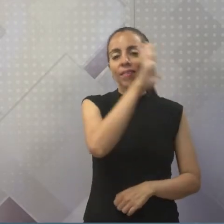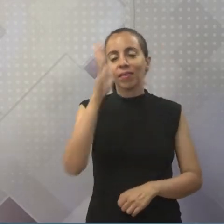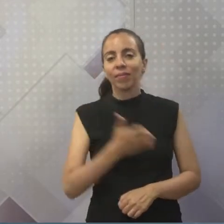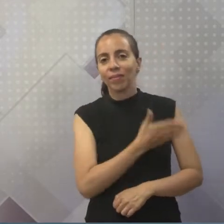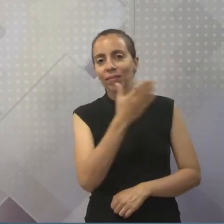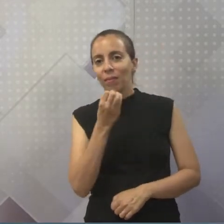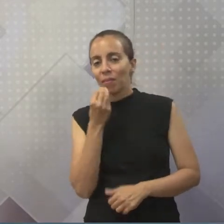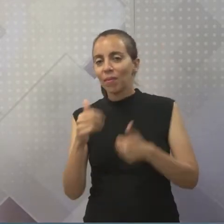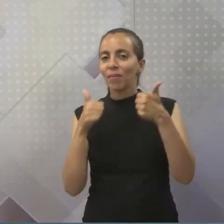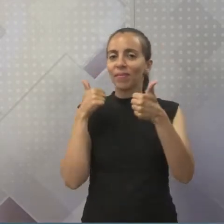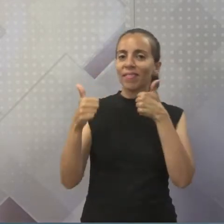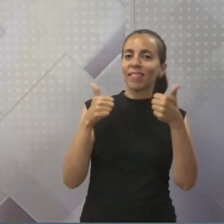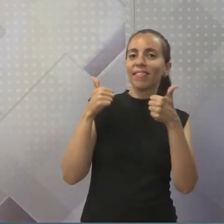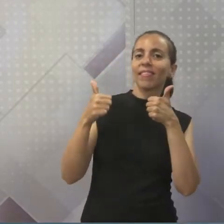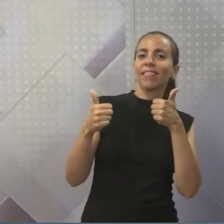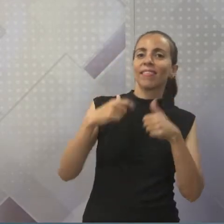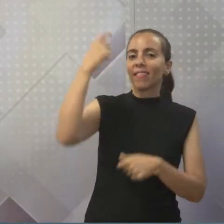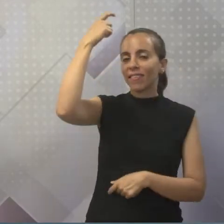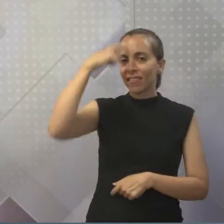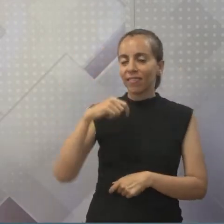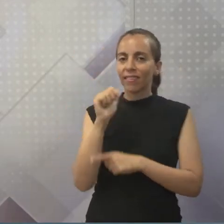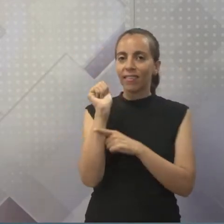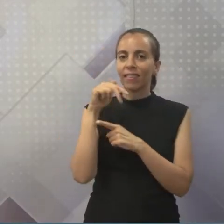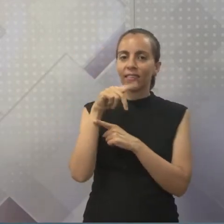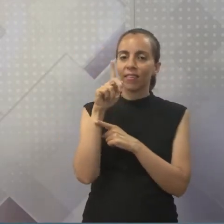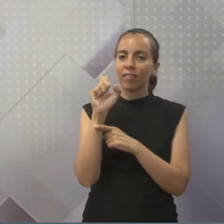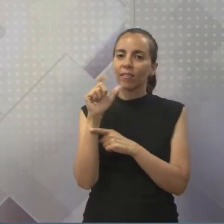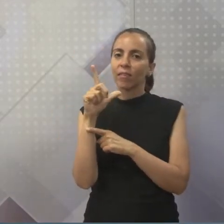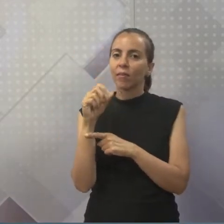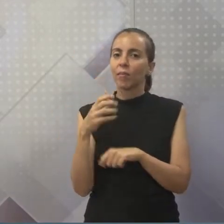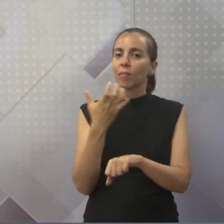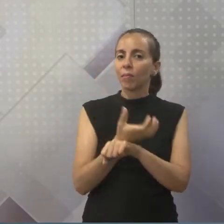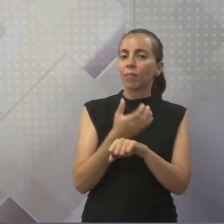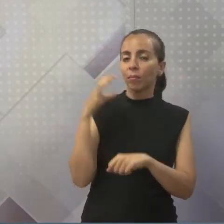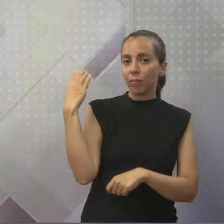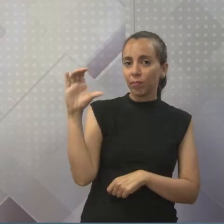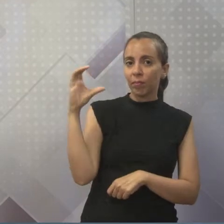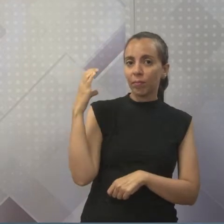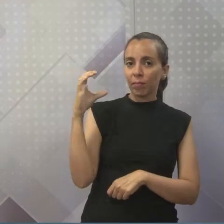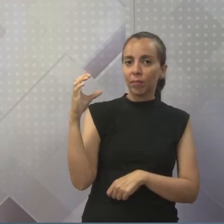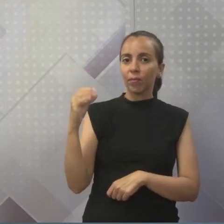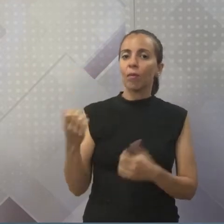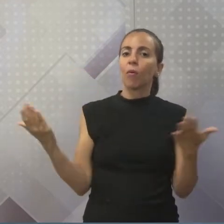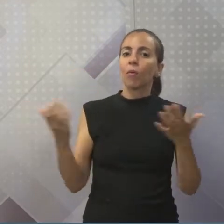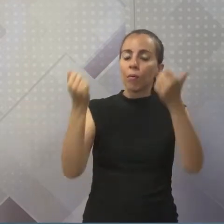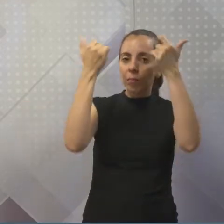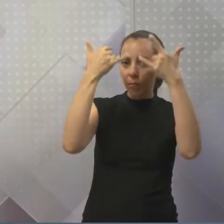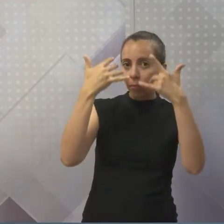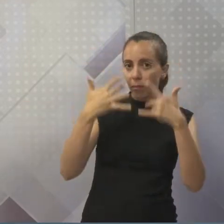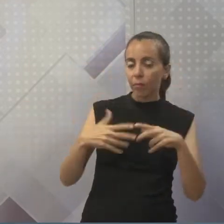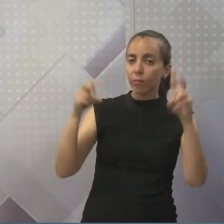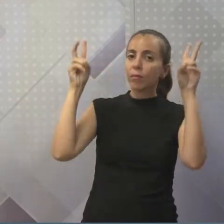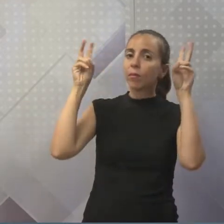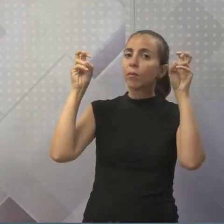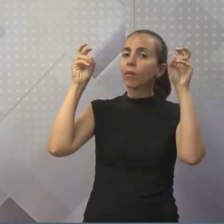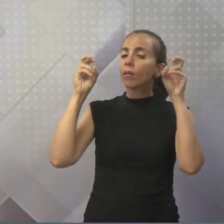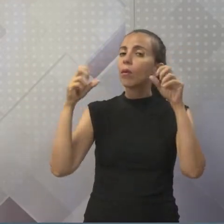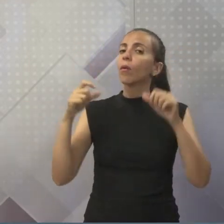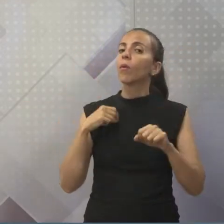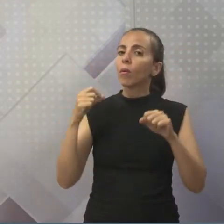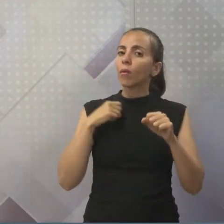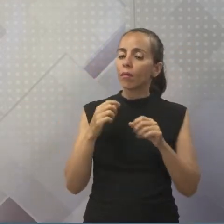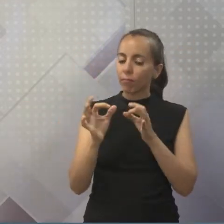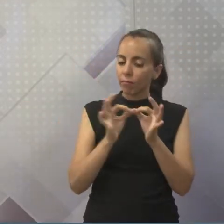Olá pessoal, tudo bem com vocês? Aqui é o professor Ângelo Ciências e a gente vai falar hoje um pouquinho sobre programas